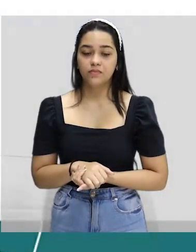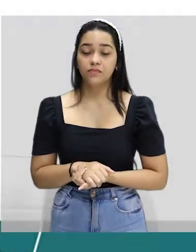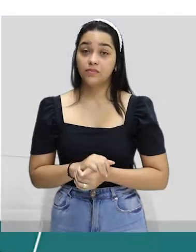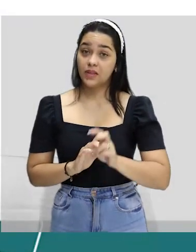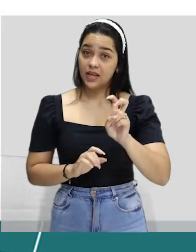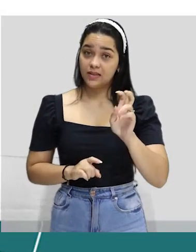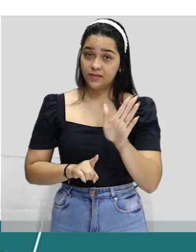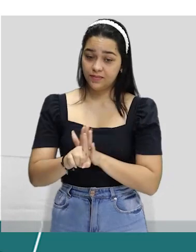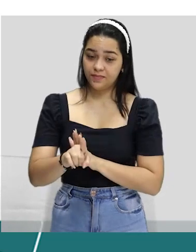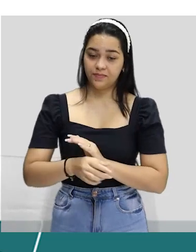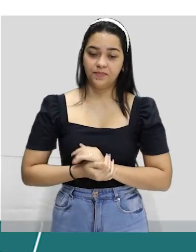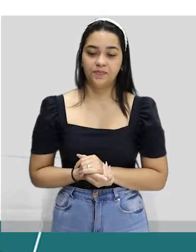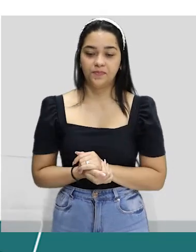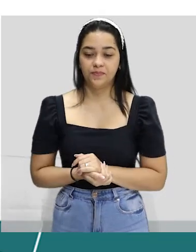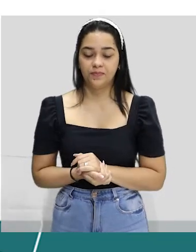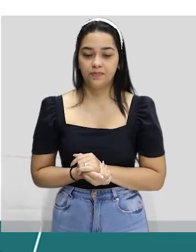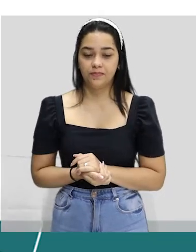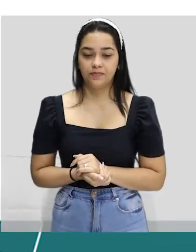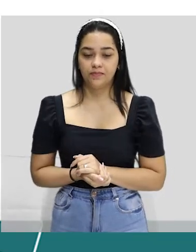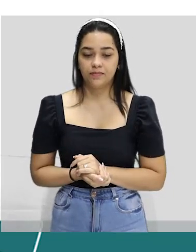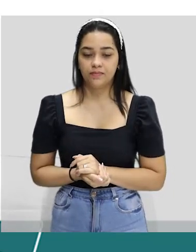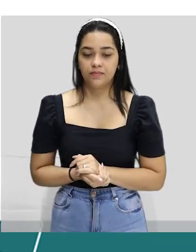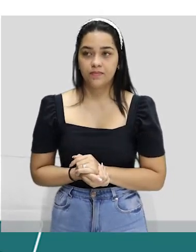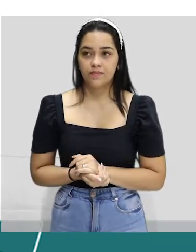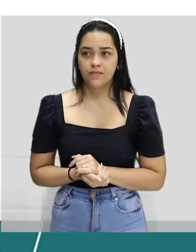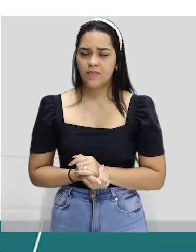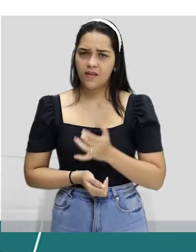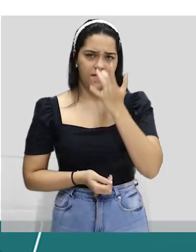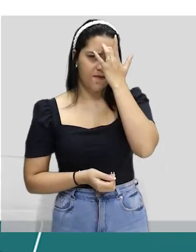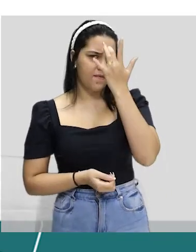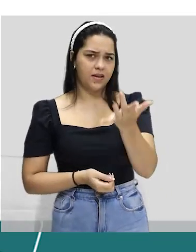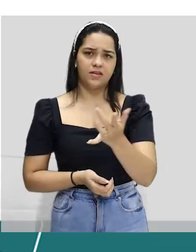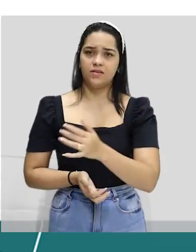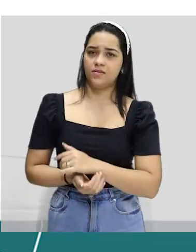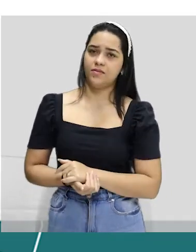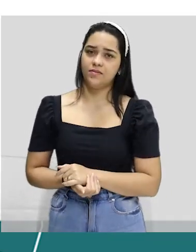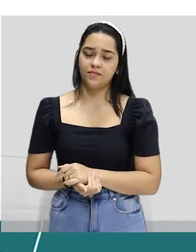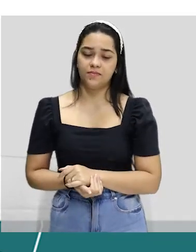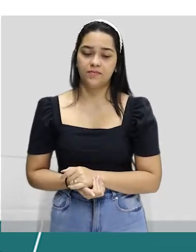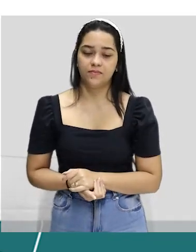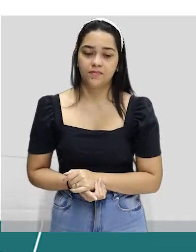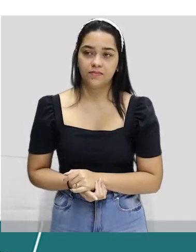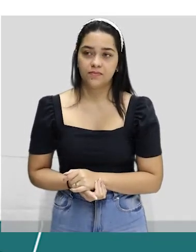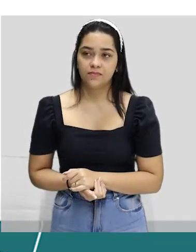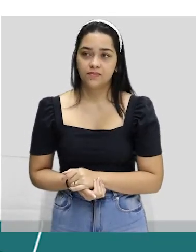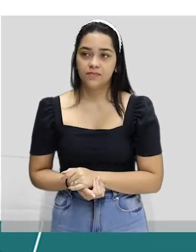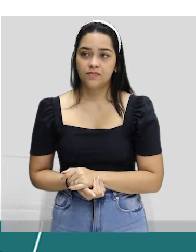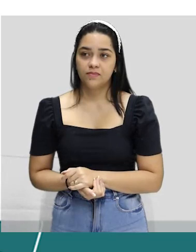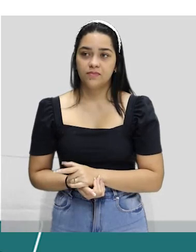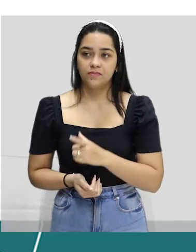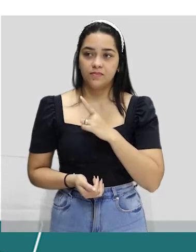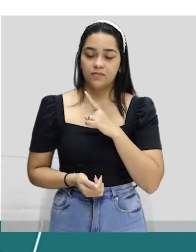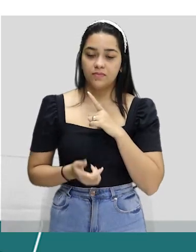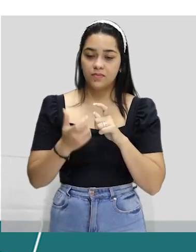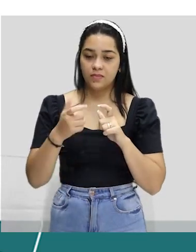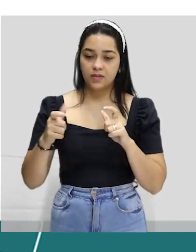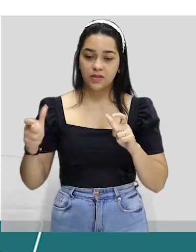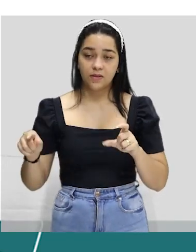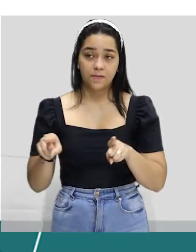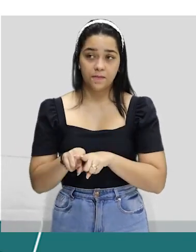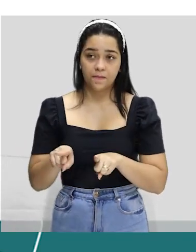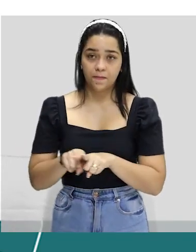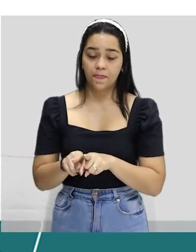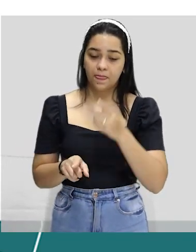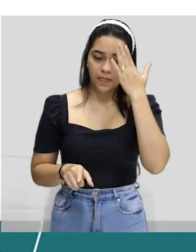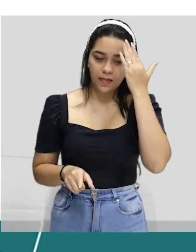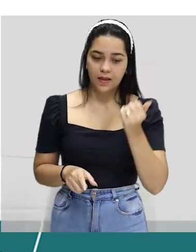Assinale as opções em que o termo em destaque tem a função de agente da passiva. Fácil demais. Fácil demais. A gente desfaz a oração e